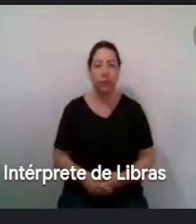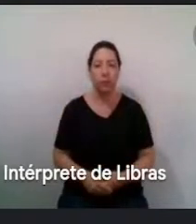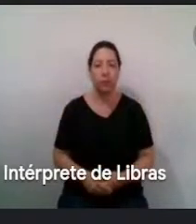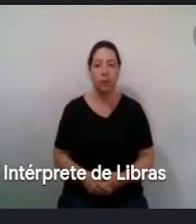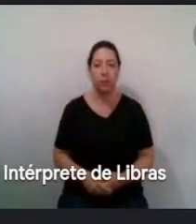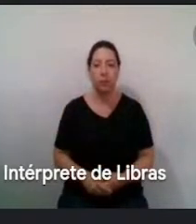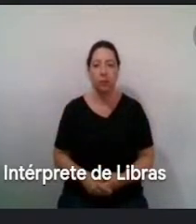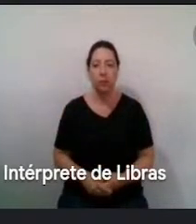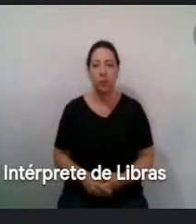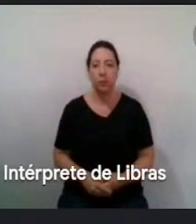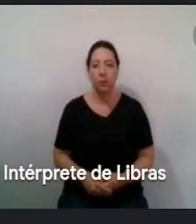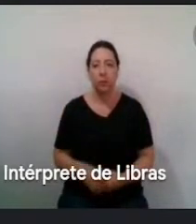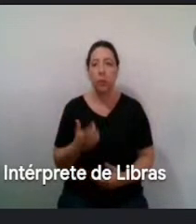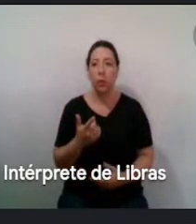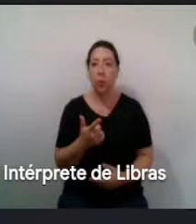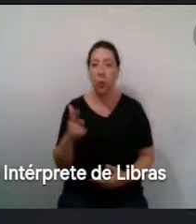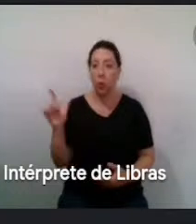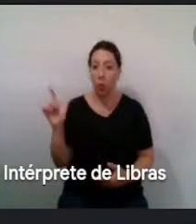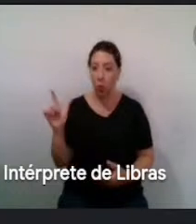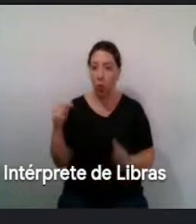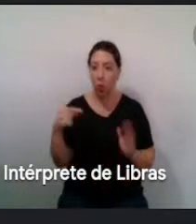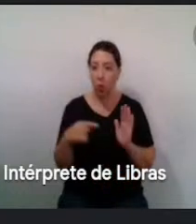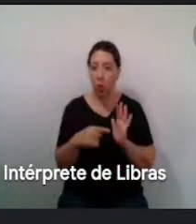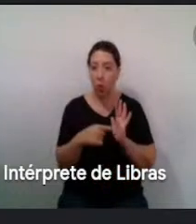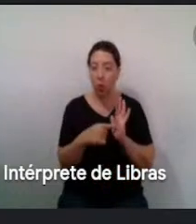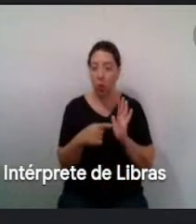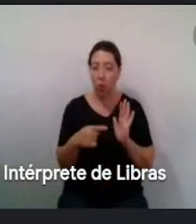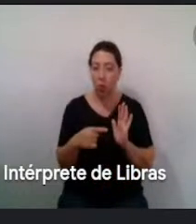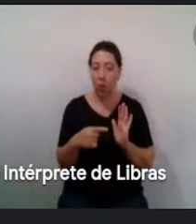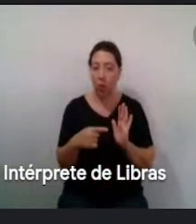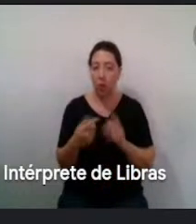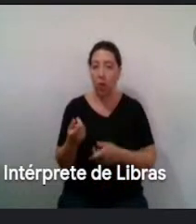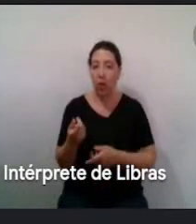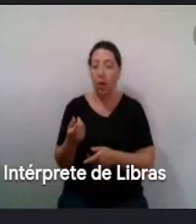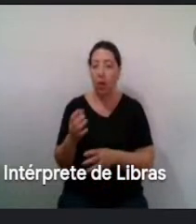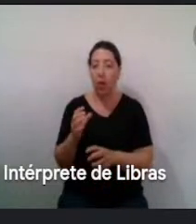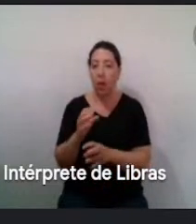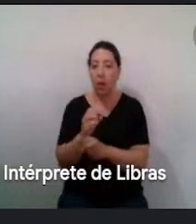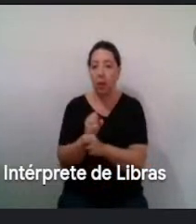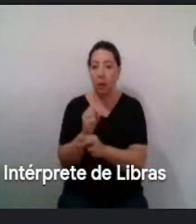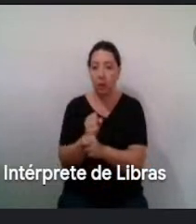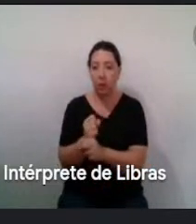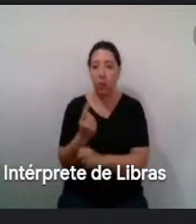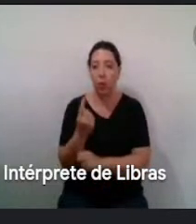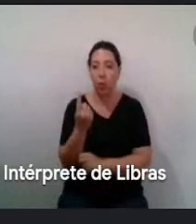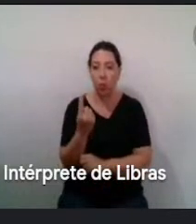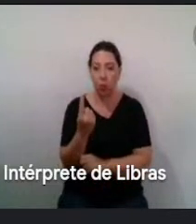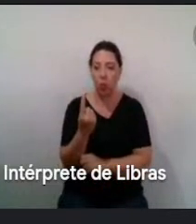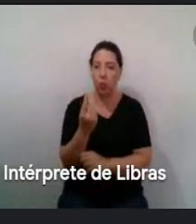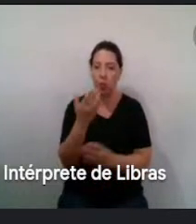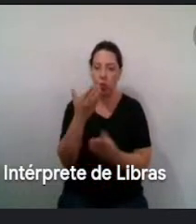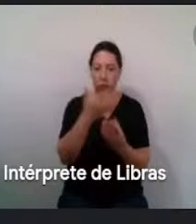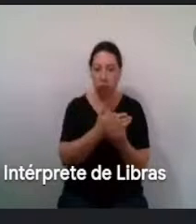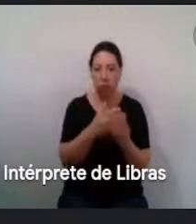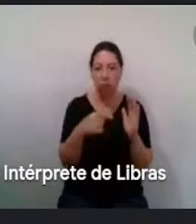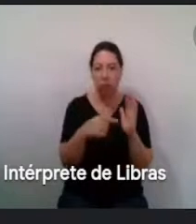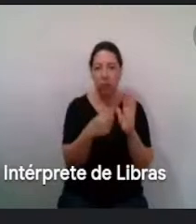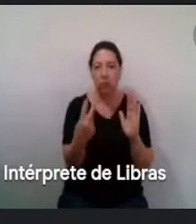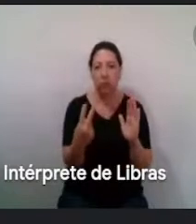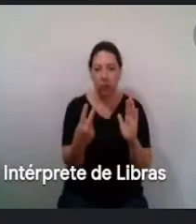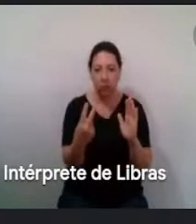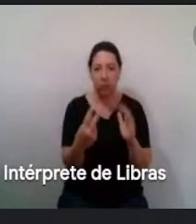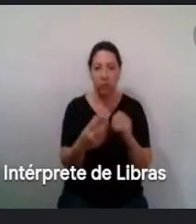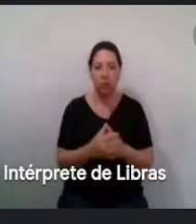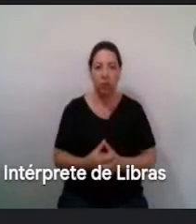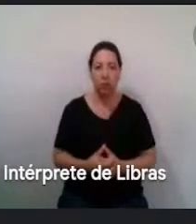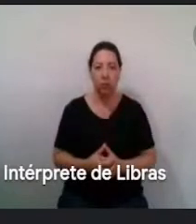O próximo item, a próxima pauta é a pauta administrativa, só tem um processo, é o item 2, e em